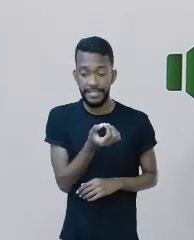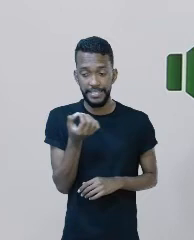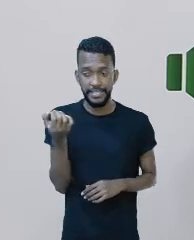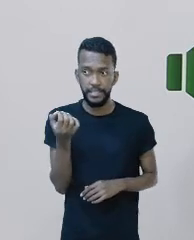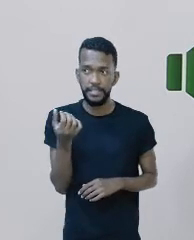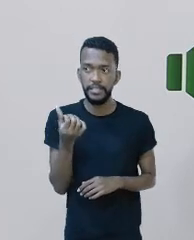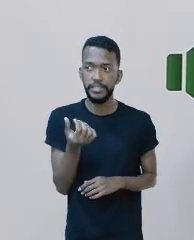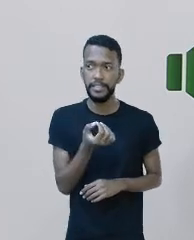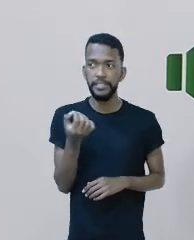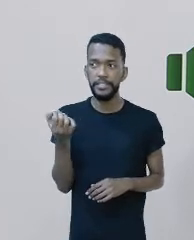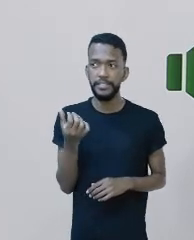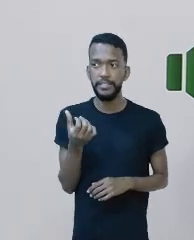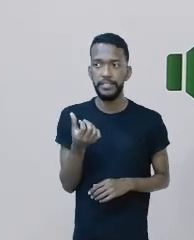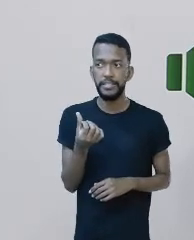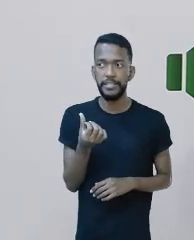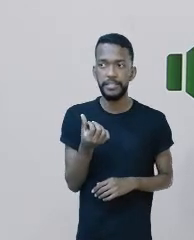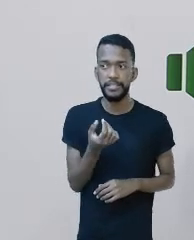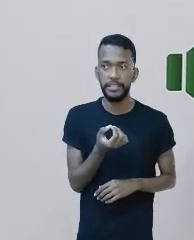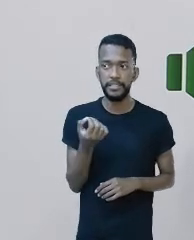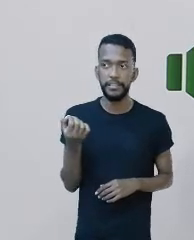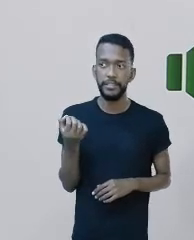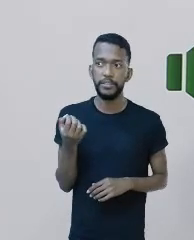600